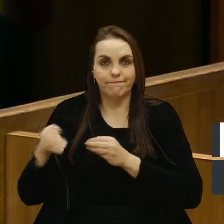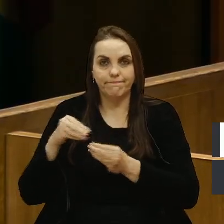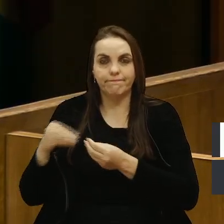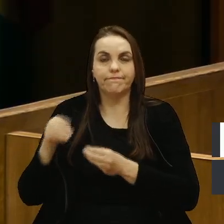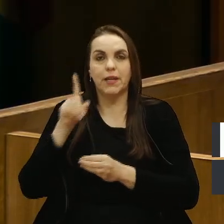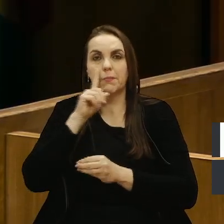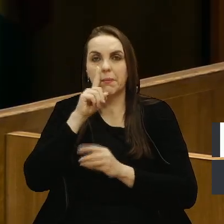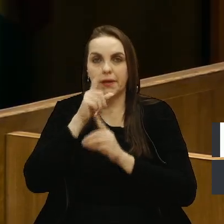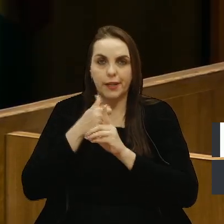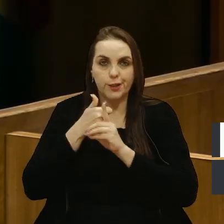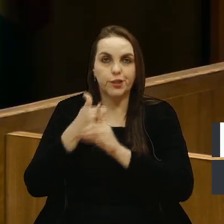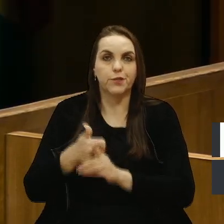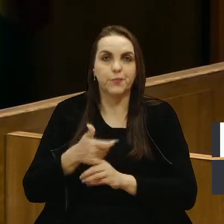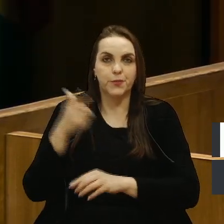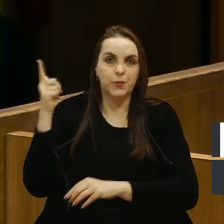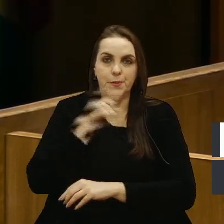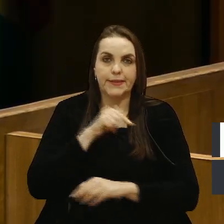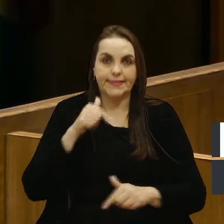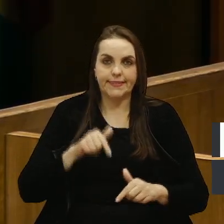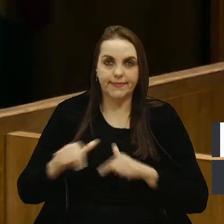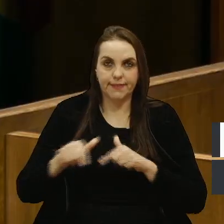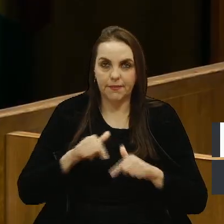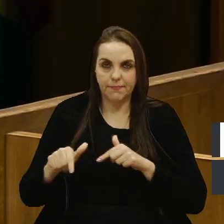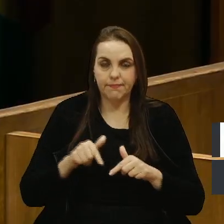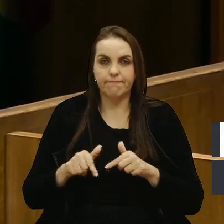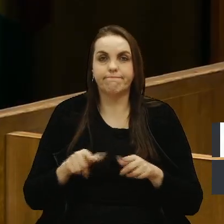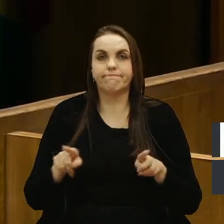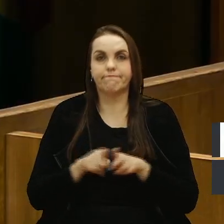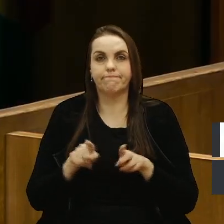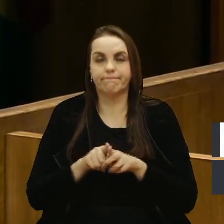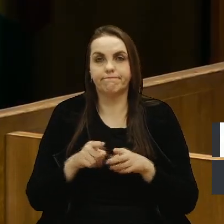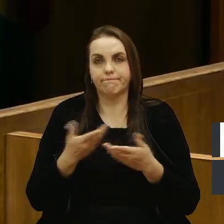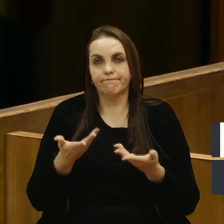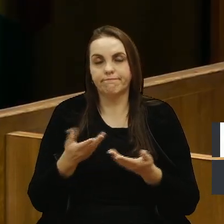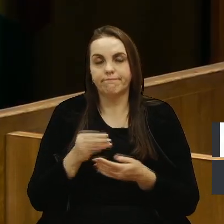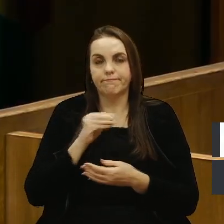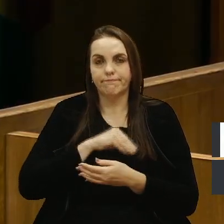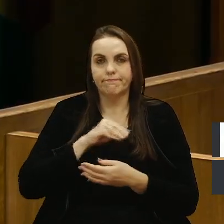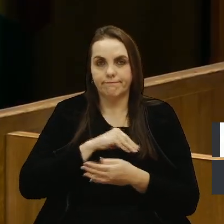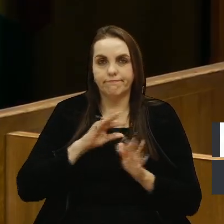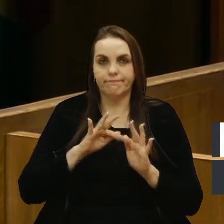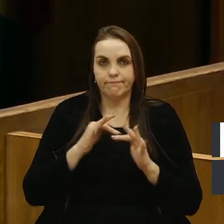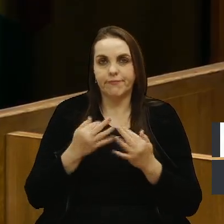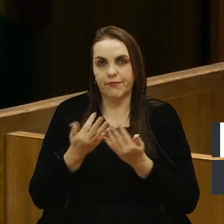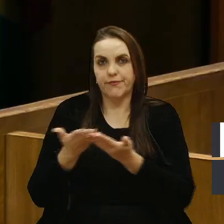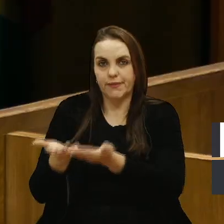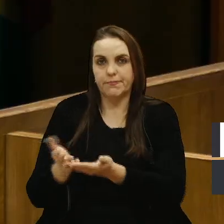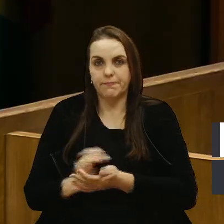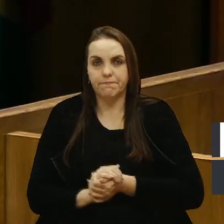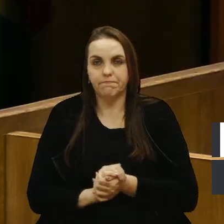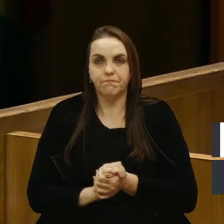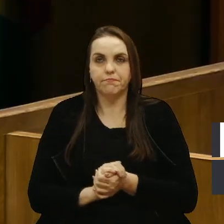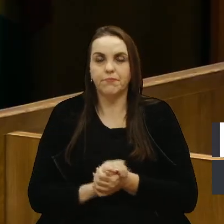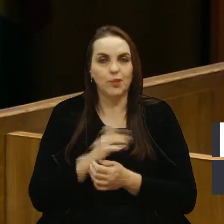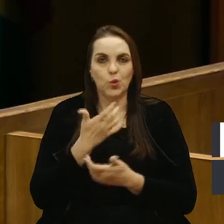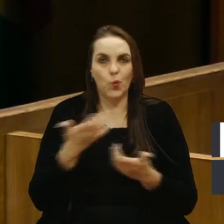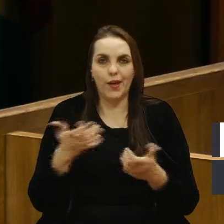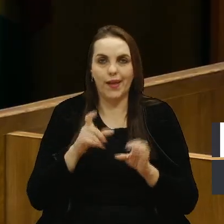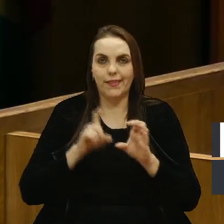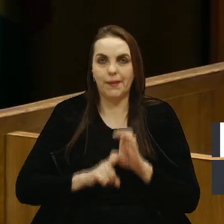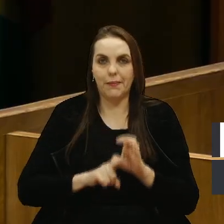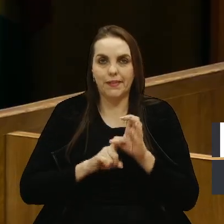atípica também conseguir trabalhar e trazer o sustento, muitas vezes, da sua família, e ela muitas vezes não quer depender